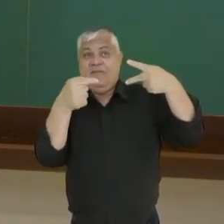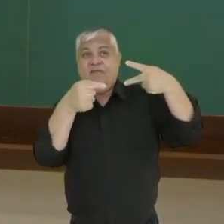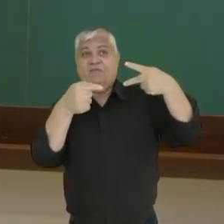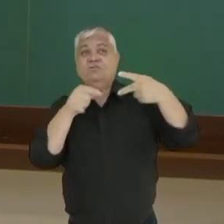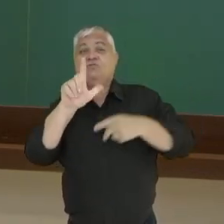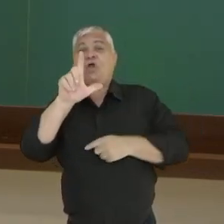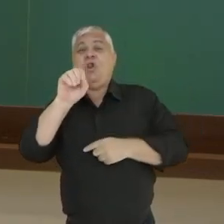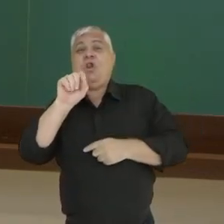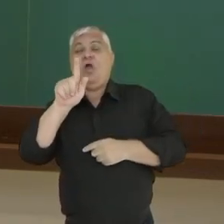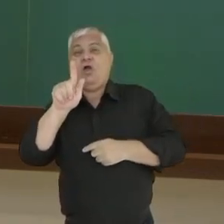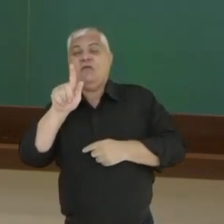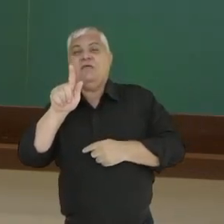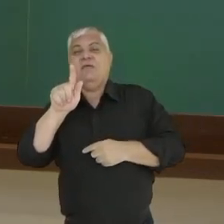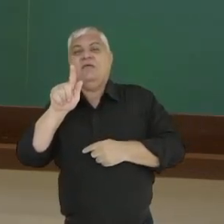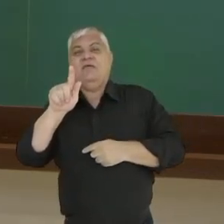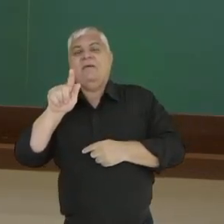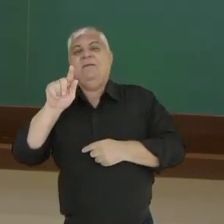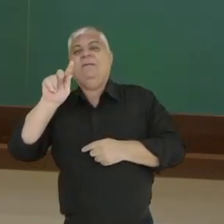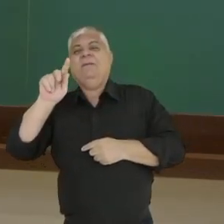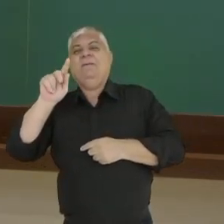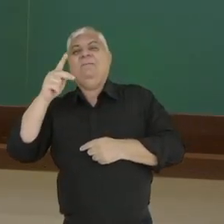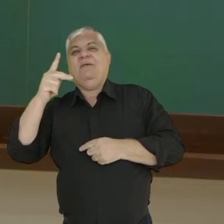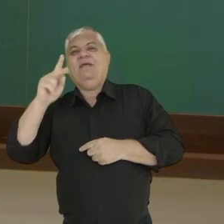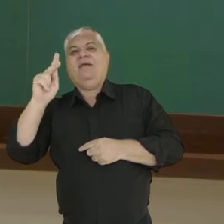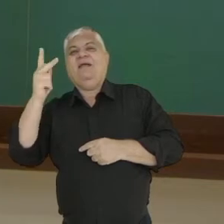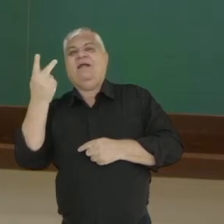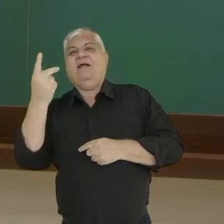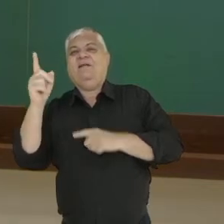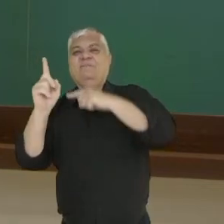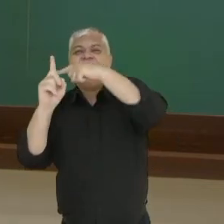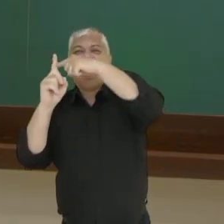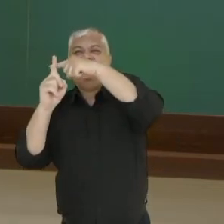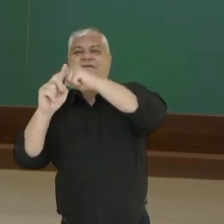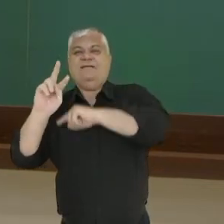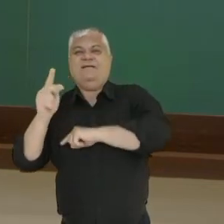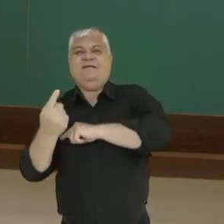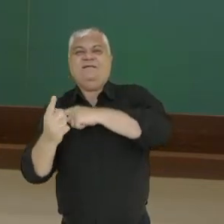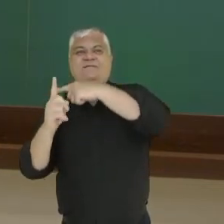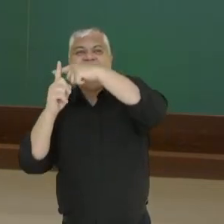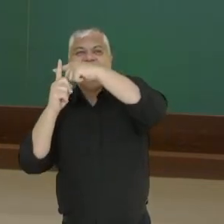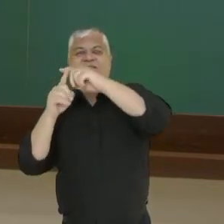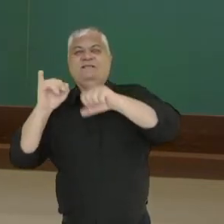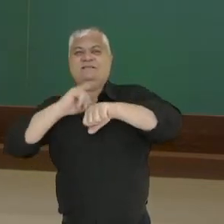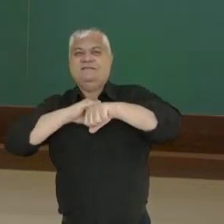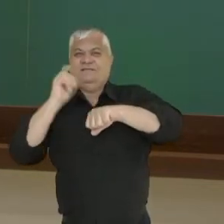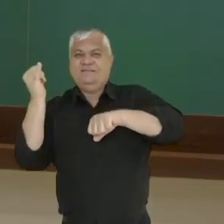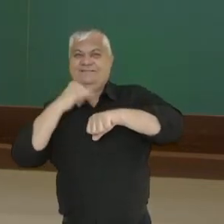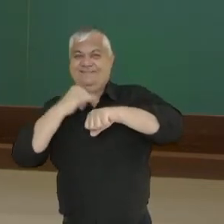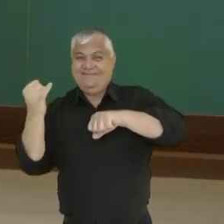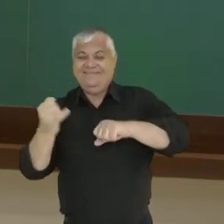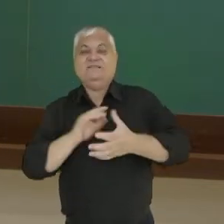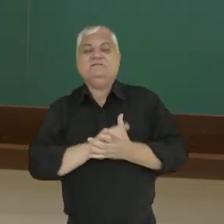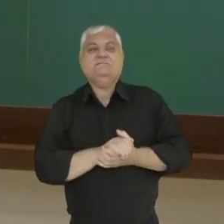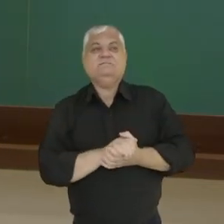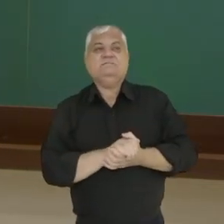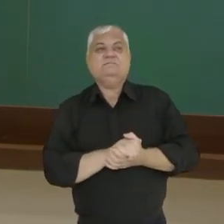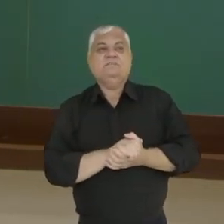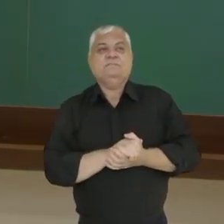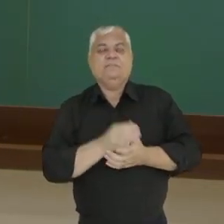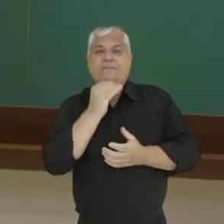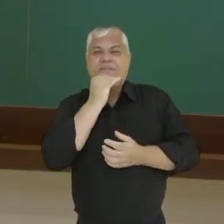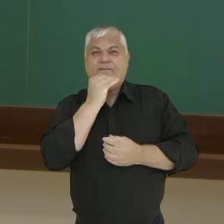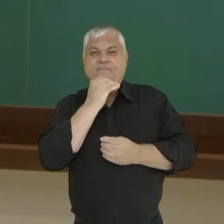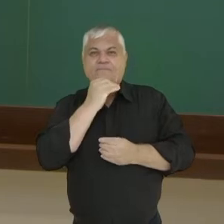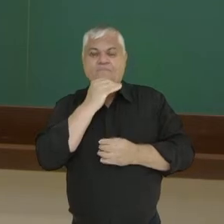permite eu encontrar tanto o pH quanto a concentração de íons H+. Uma solução